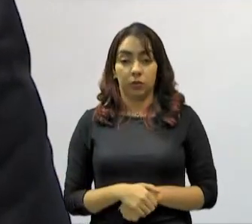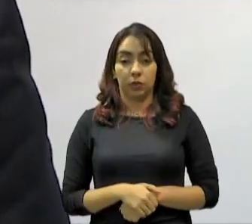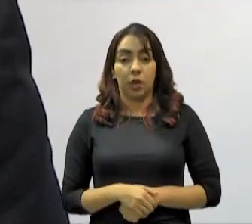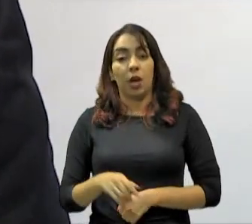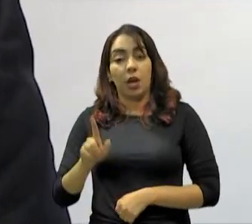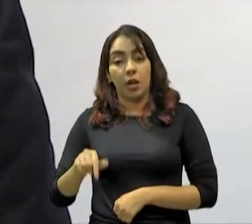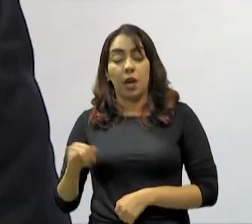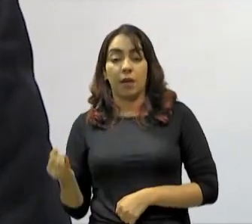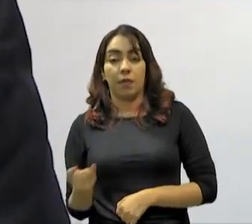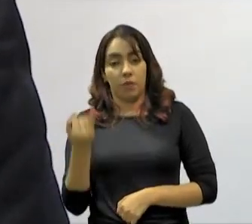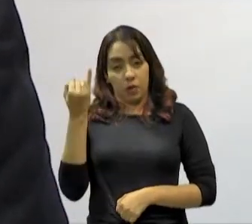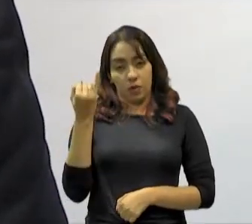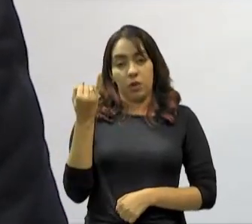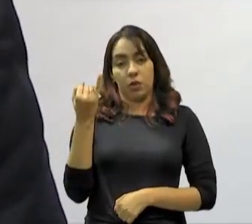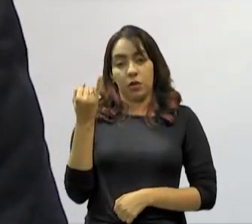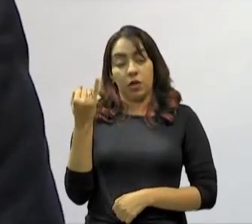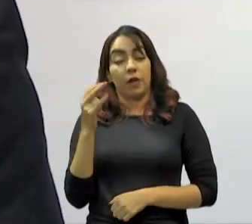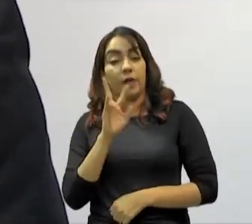formação do caráter